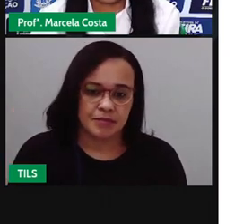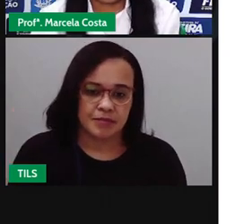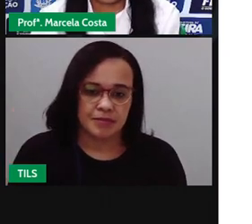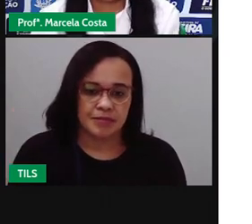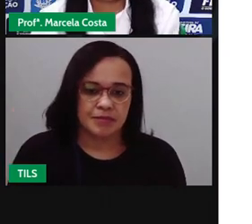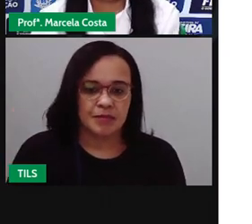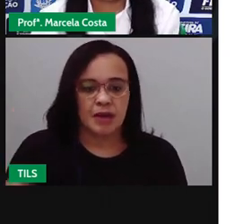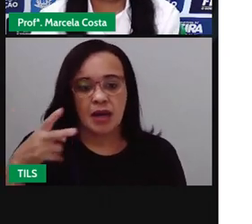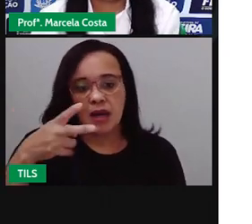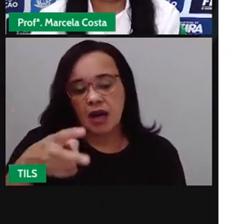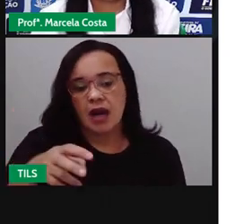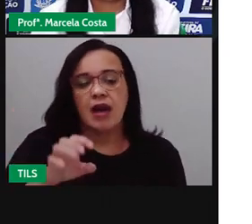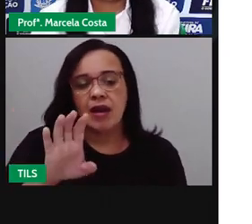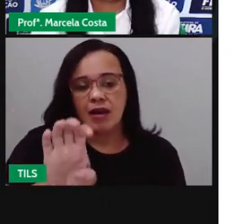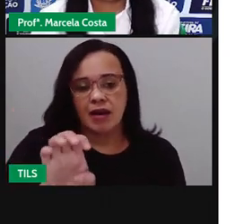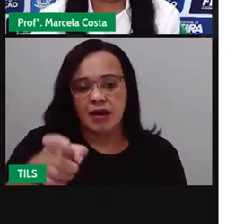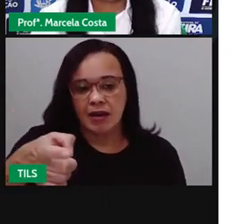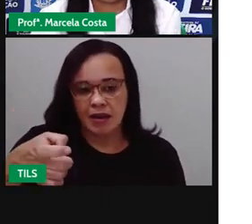Expofeira.